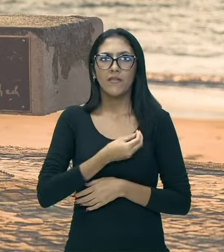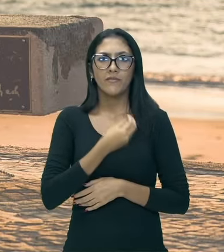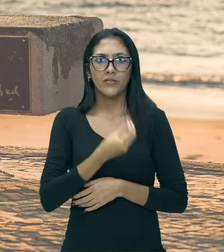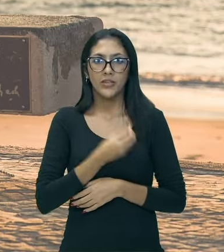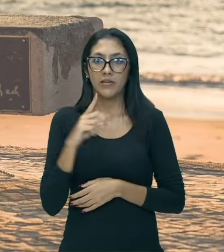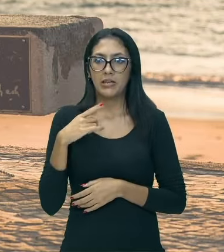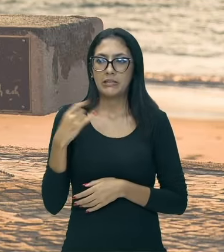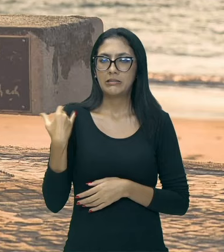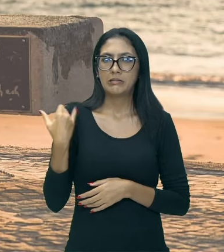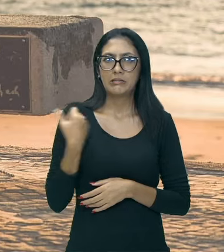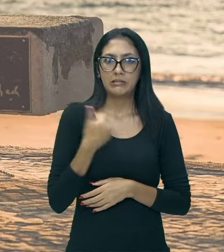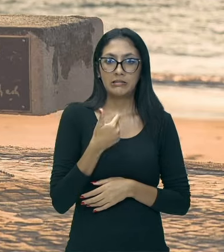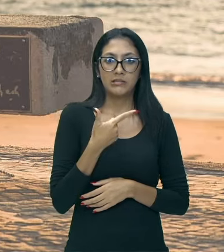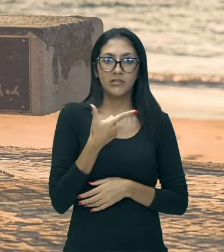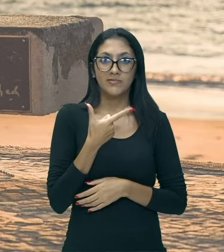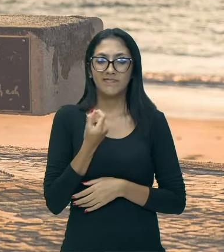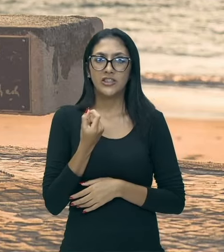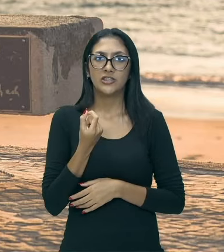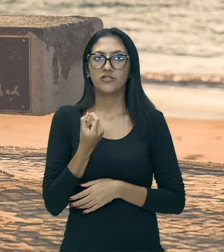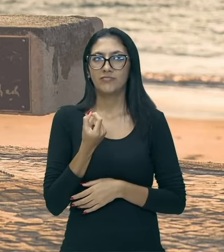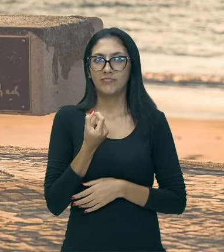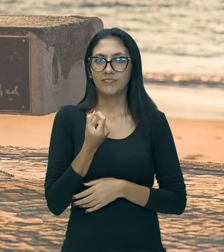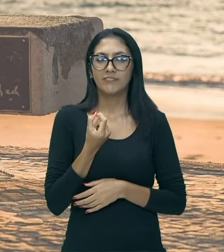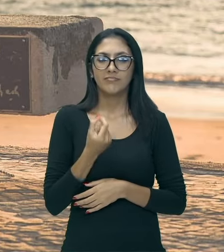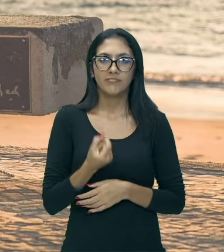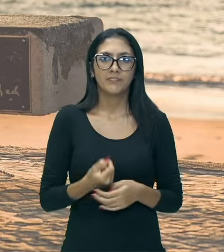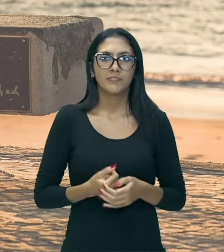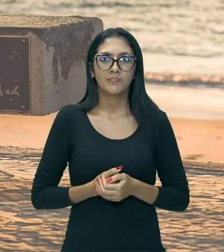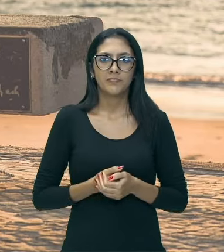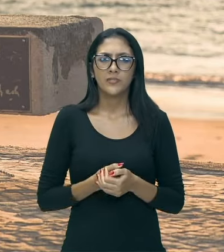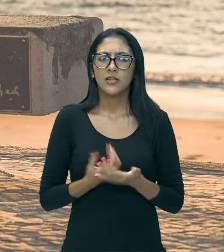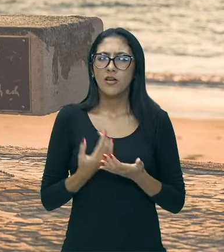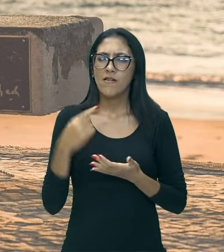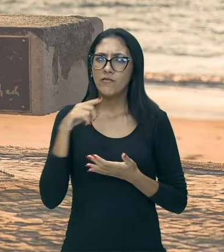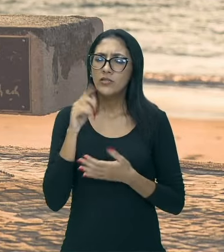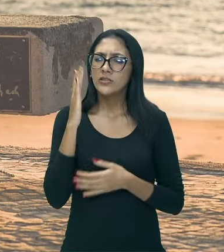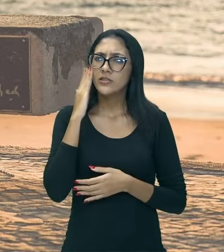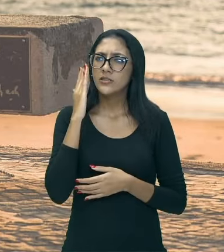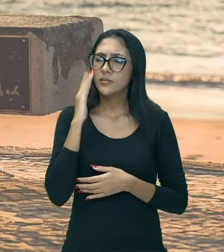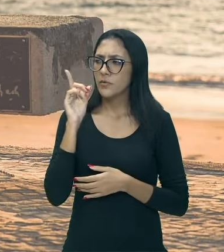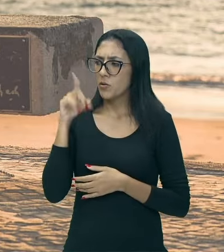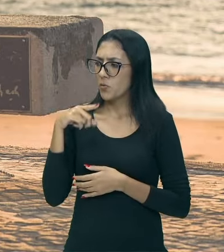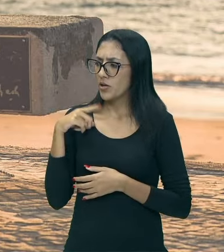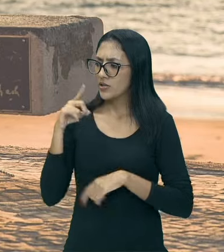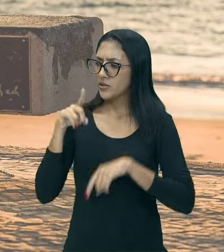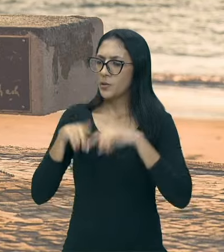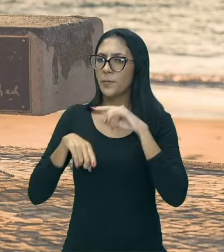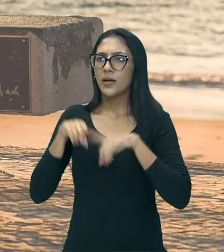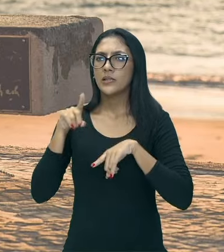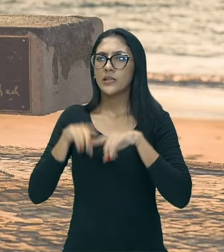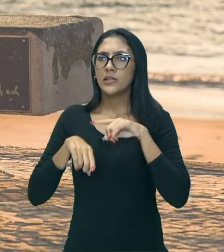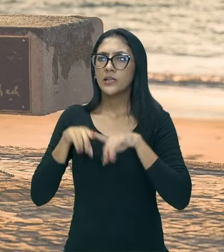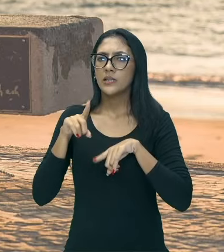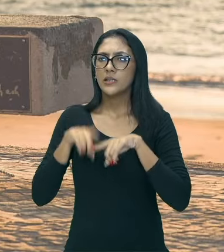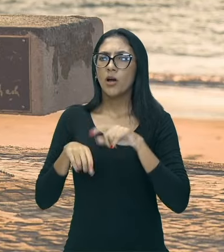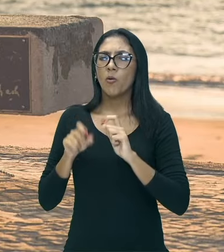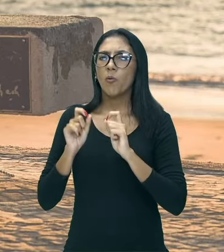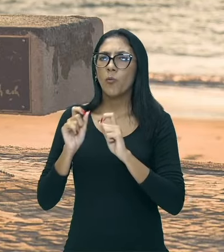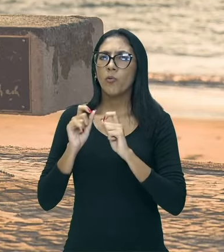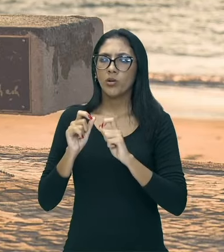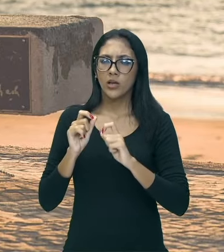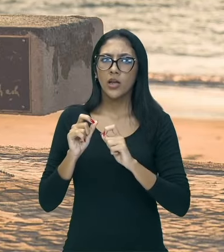120 anos. E vocês sabiam que essa estátua aqui, ela é formada de